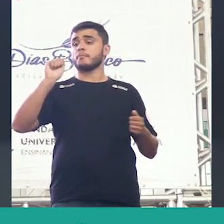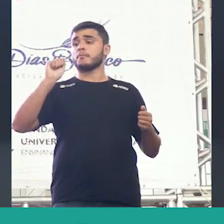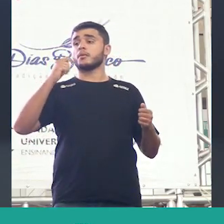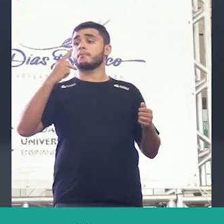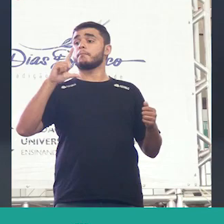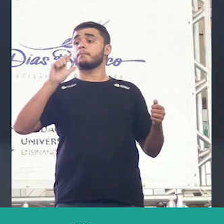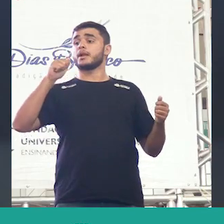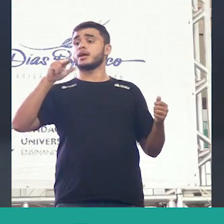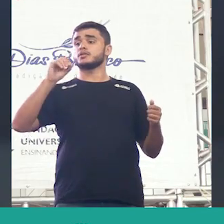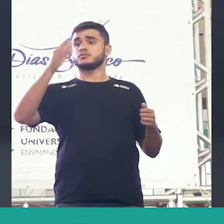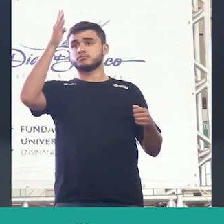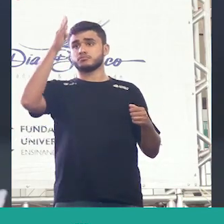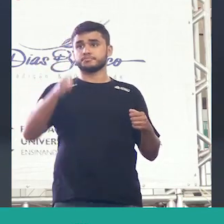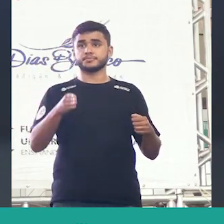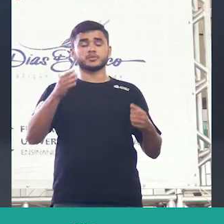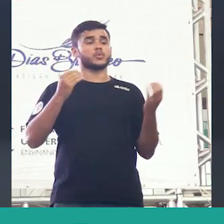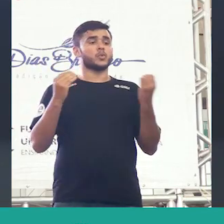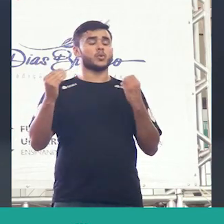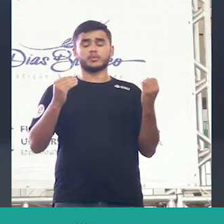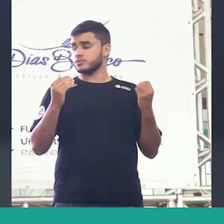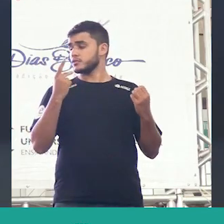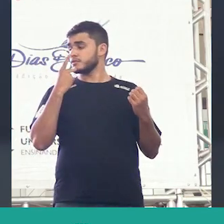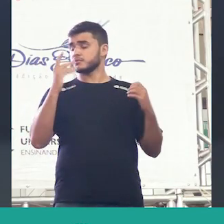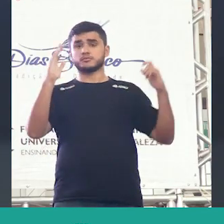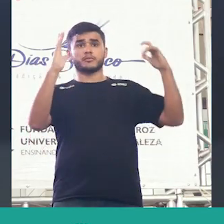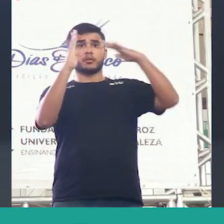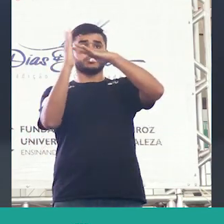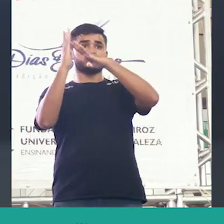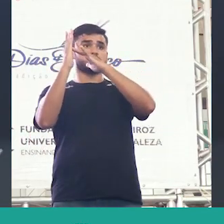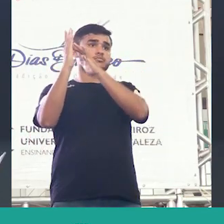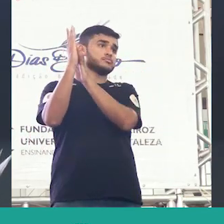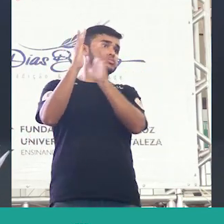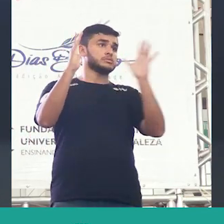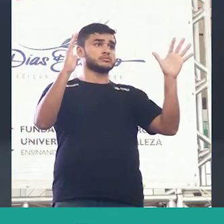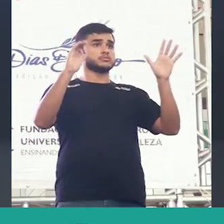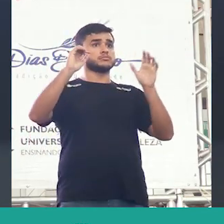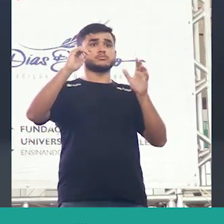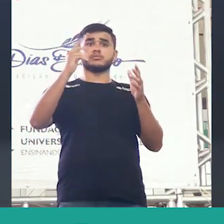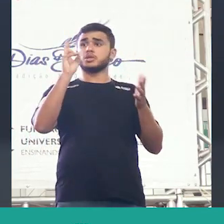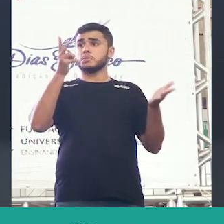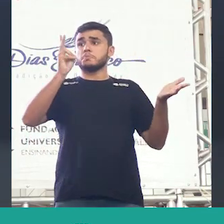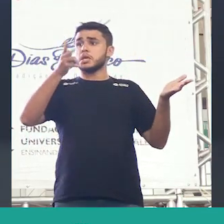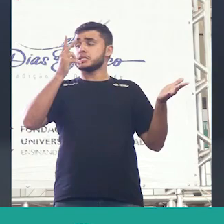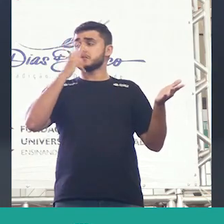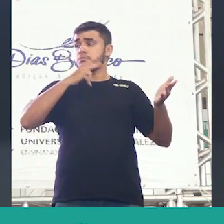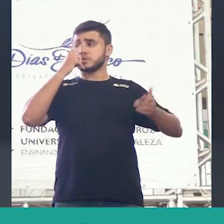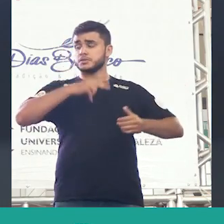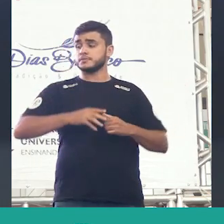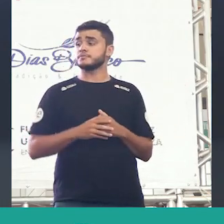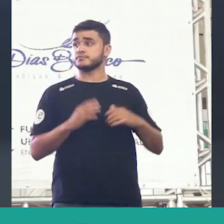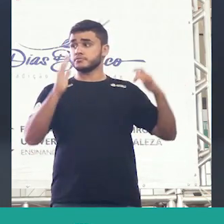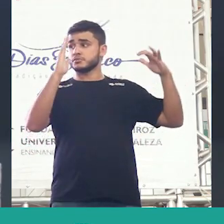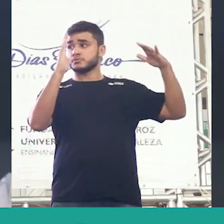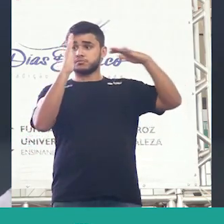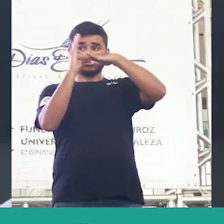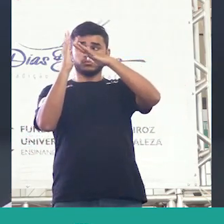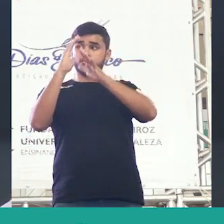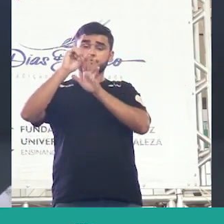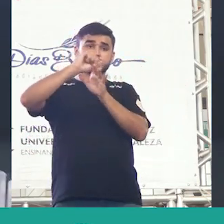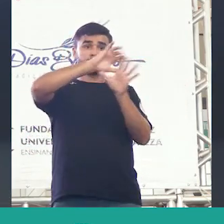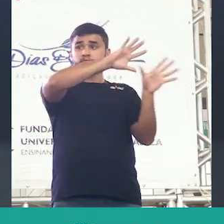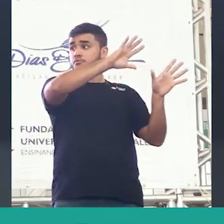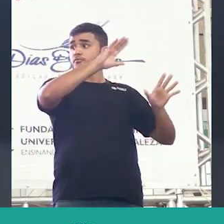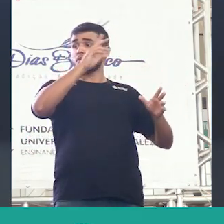plano? Nem aumenta nem diminui a radiância. Eles vêm paralelos e voltam paralelos. Eles vêm